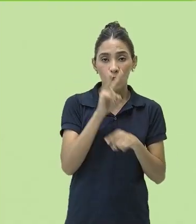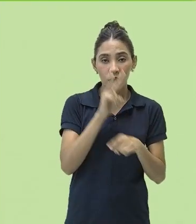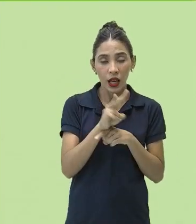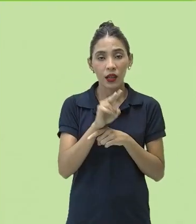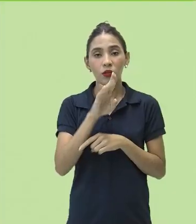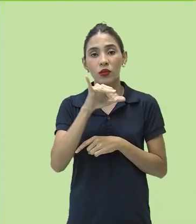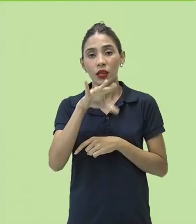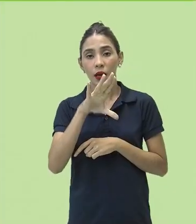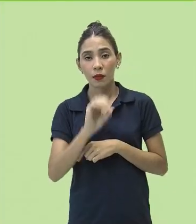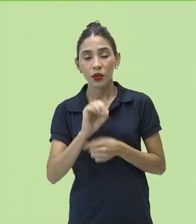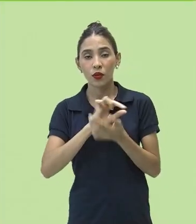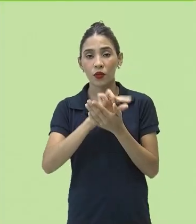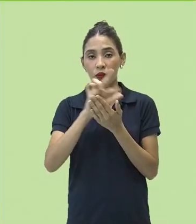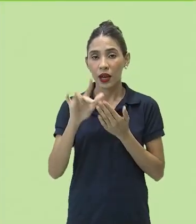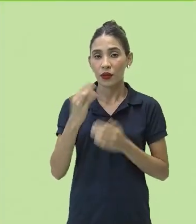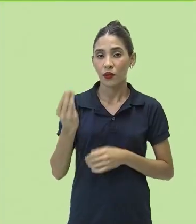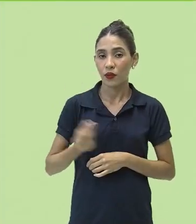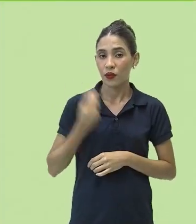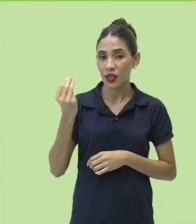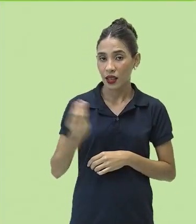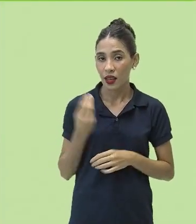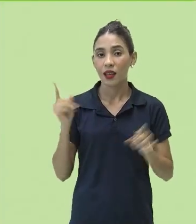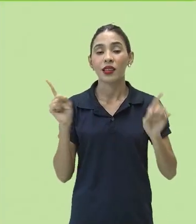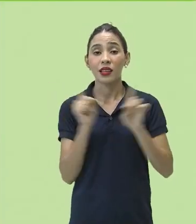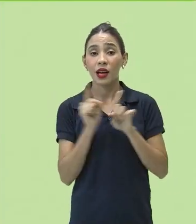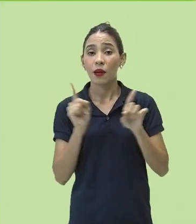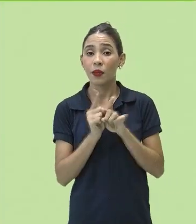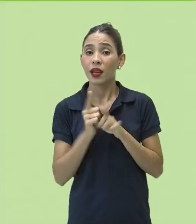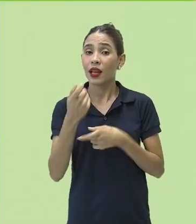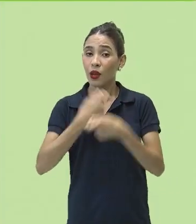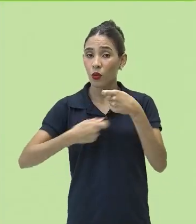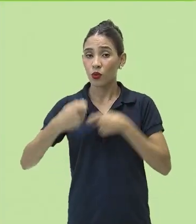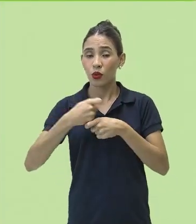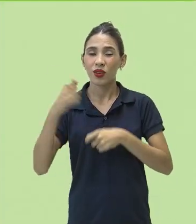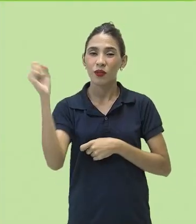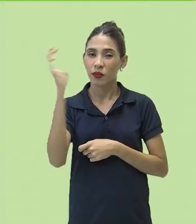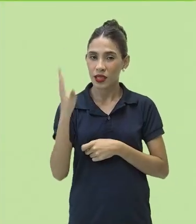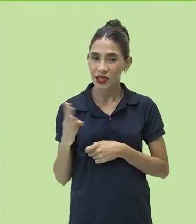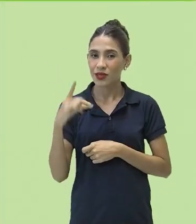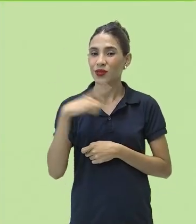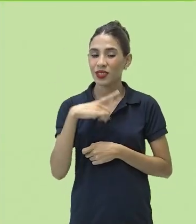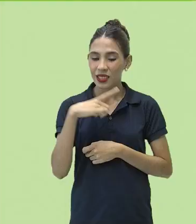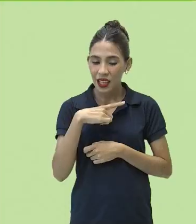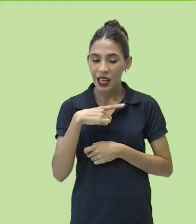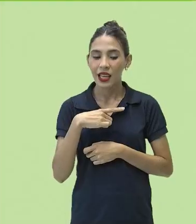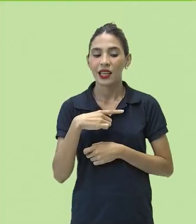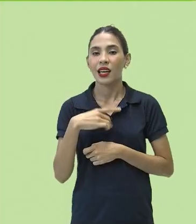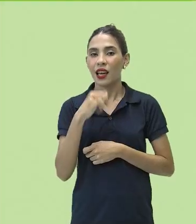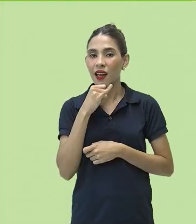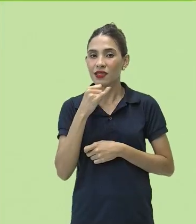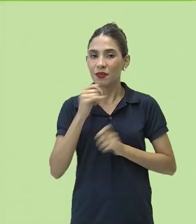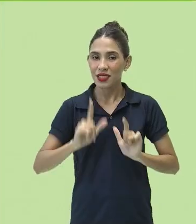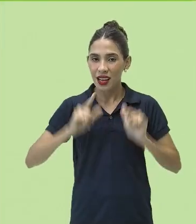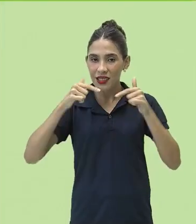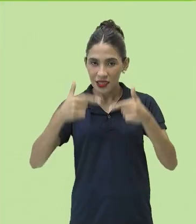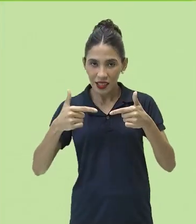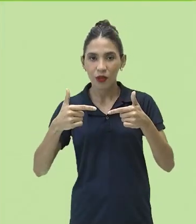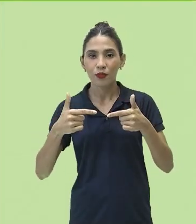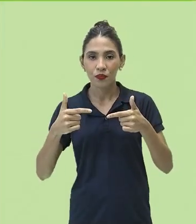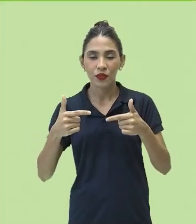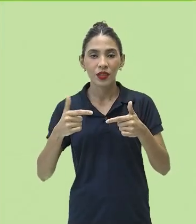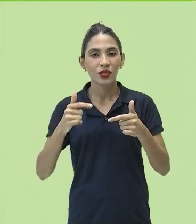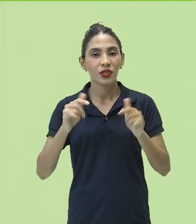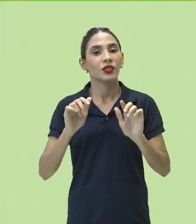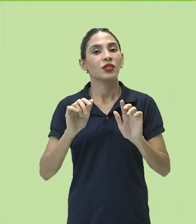da biodiversidade, e a questão econômica, né? O Brasil ele tem esse desafio, essa ambiguidade, né,